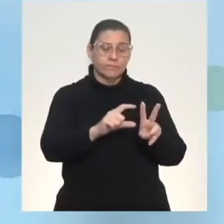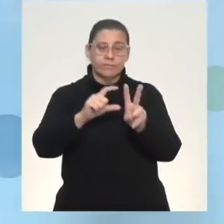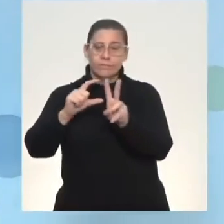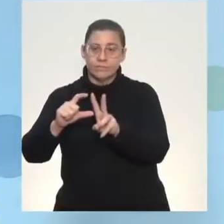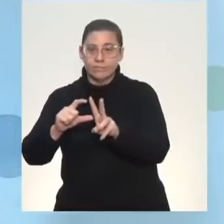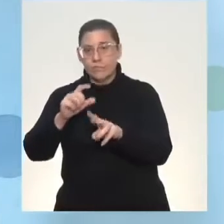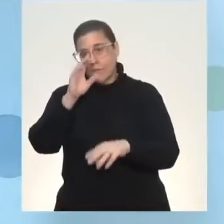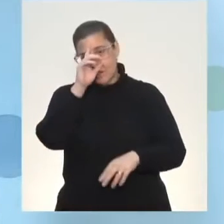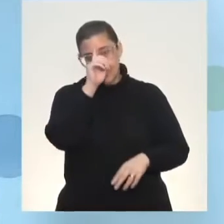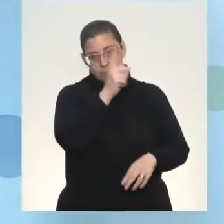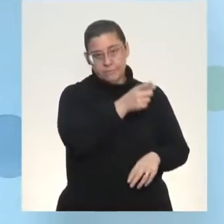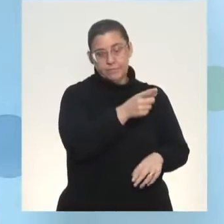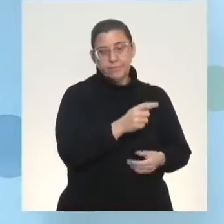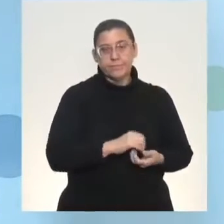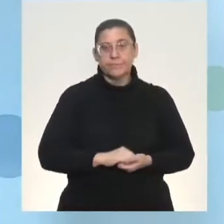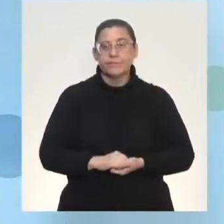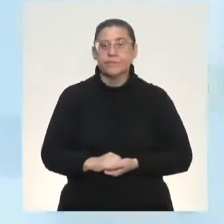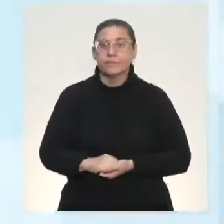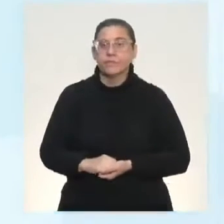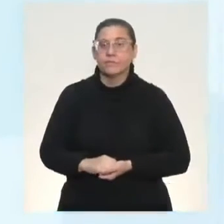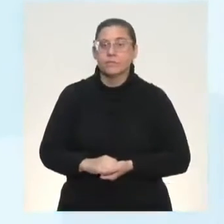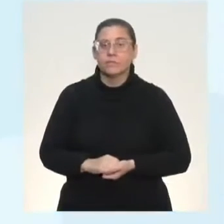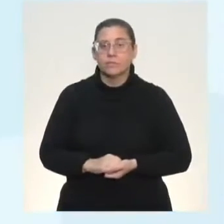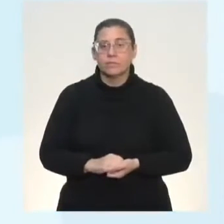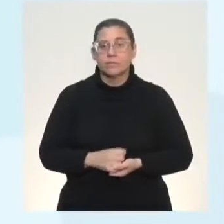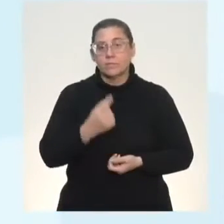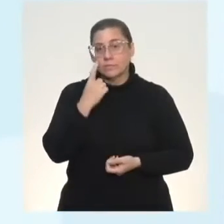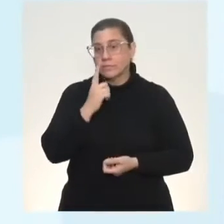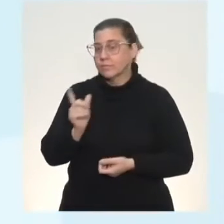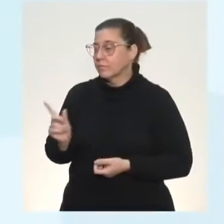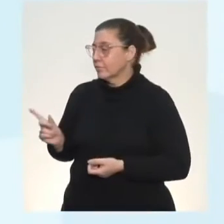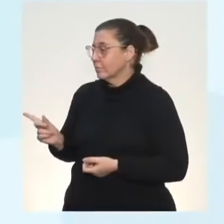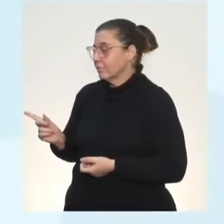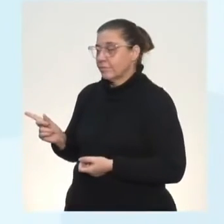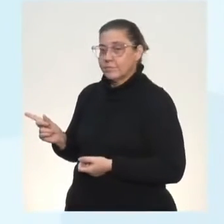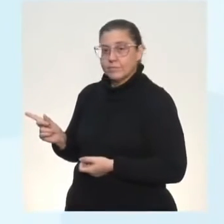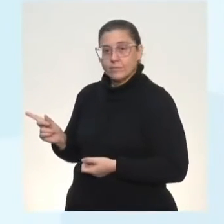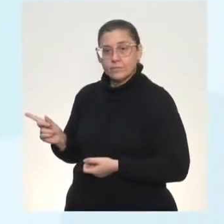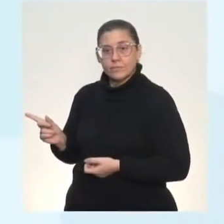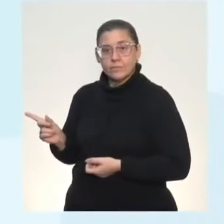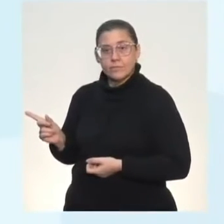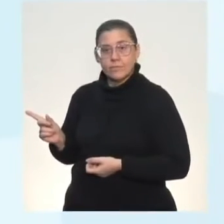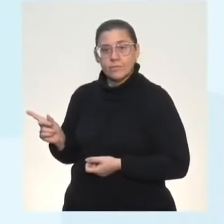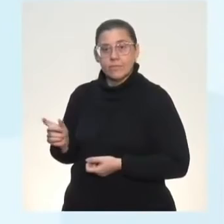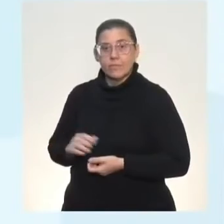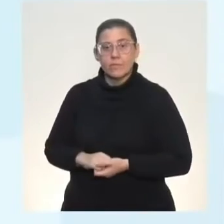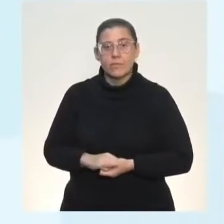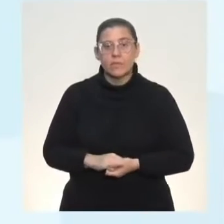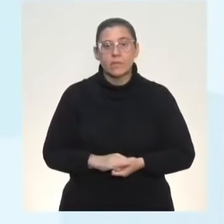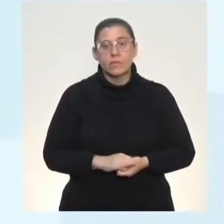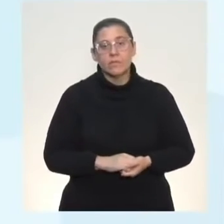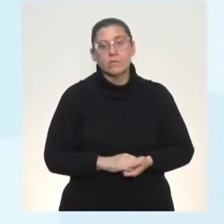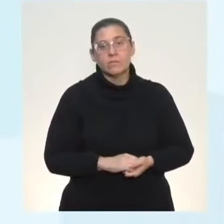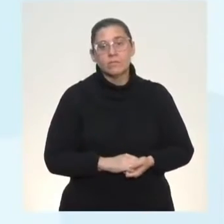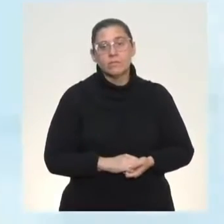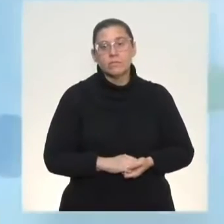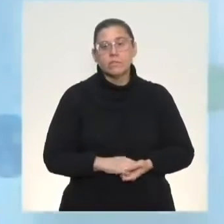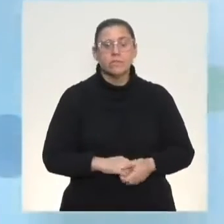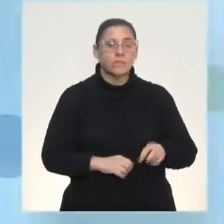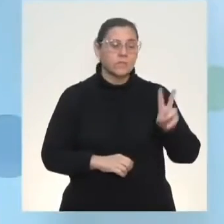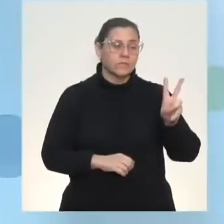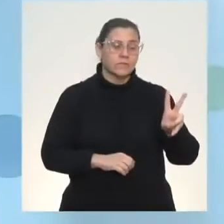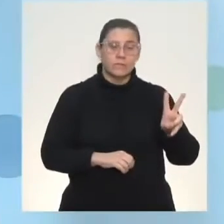fica aí, se é isso aí mesmo. Olha lá, eu não coloquei o último aqui, ó. Então, ó, Vzão